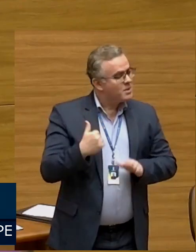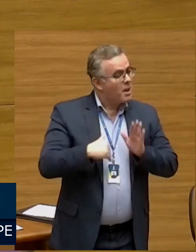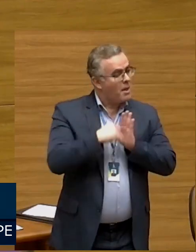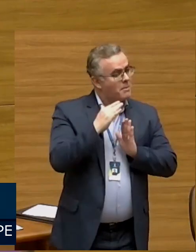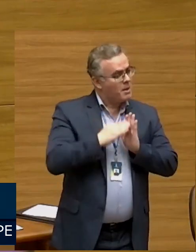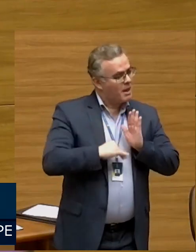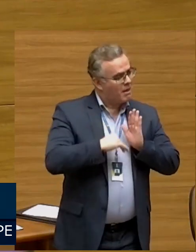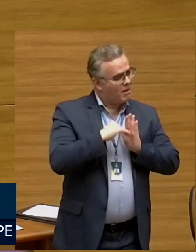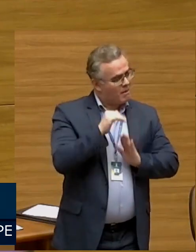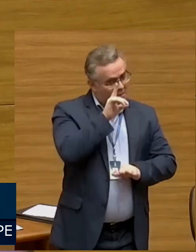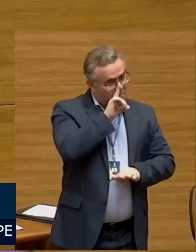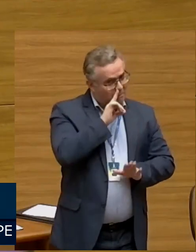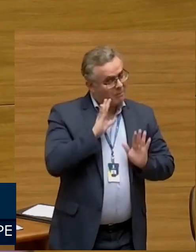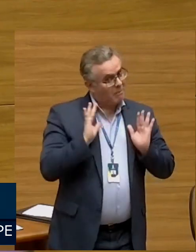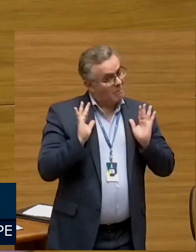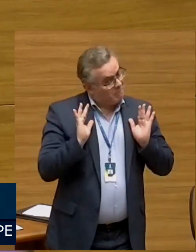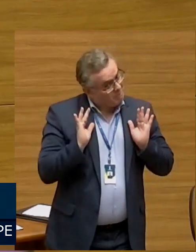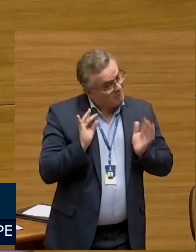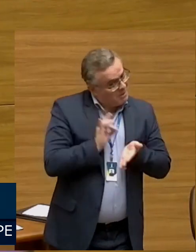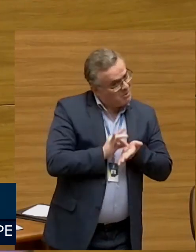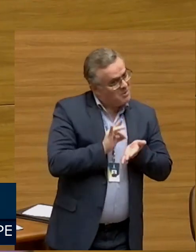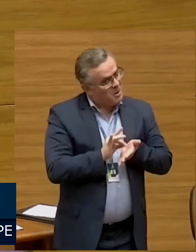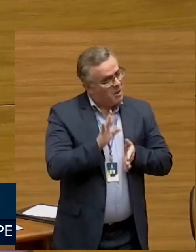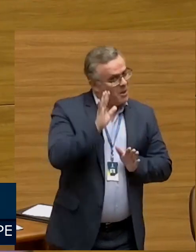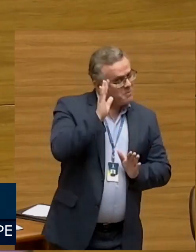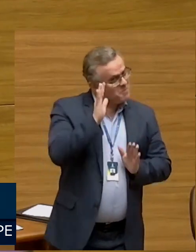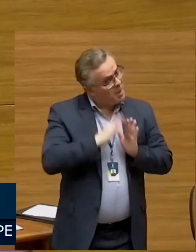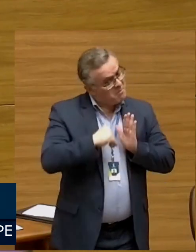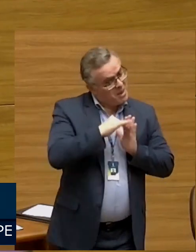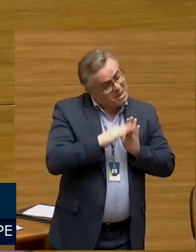loiro. Se eu tingir, então meu cabelo é loiro, né, deputada?